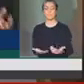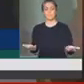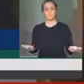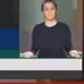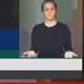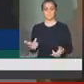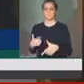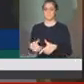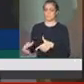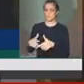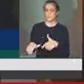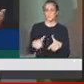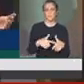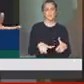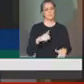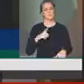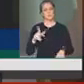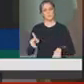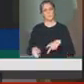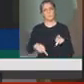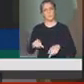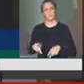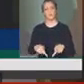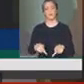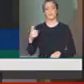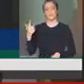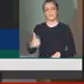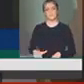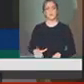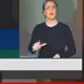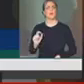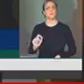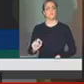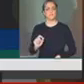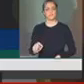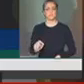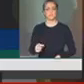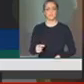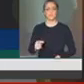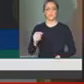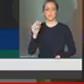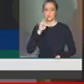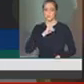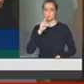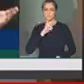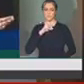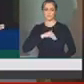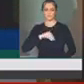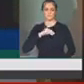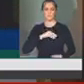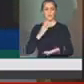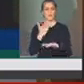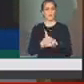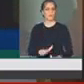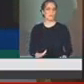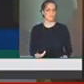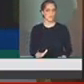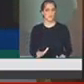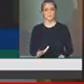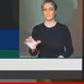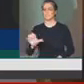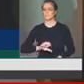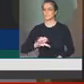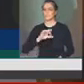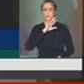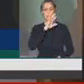essa caristia e agora com o fim do aumento, com o fim do auxílio emergencial, teve uma péssima notícia